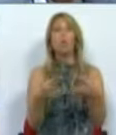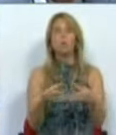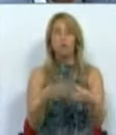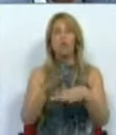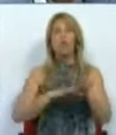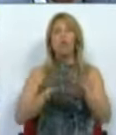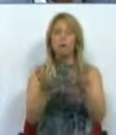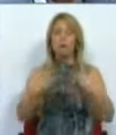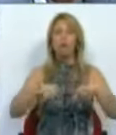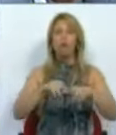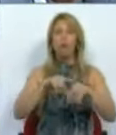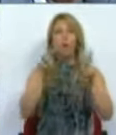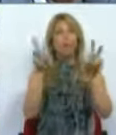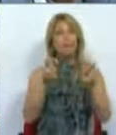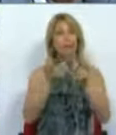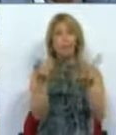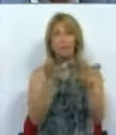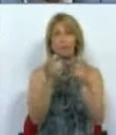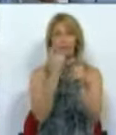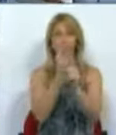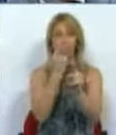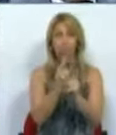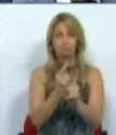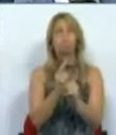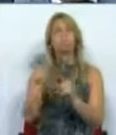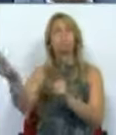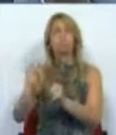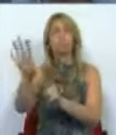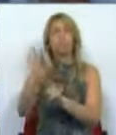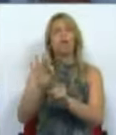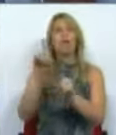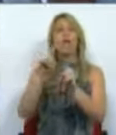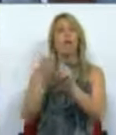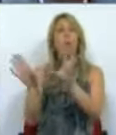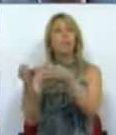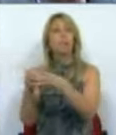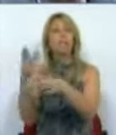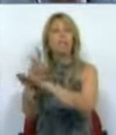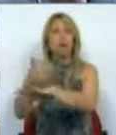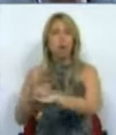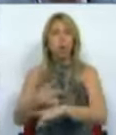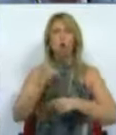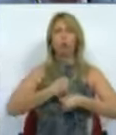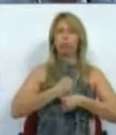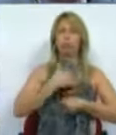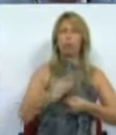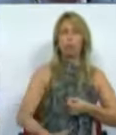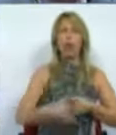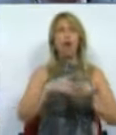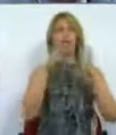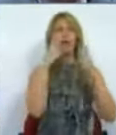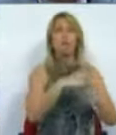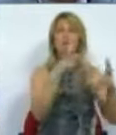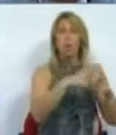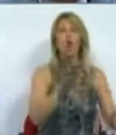colóquio justamente sobre esta mesma matéria, que juntou agentes do setor, profissionais, investigadores e contou com a presença do